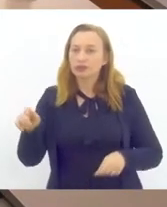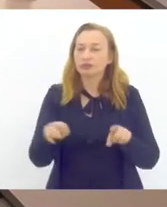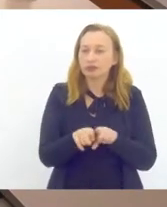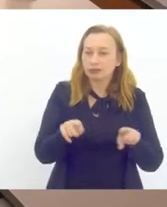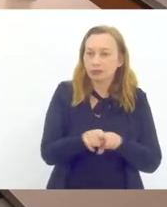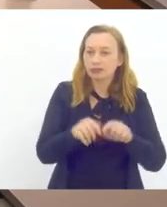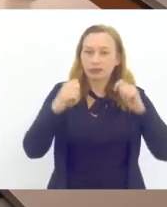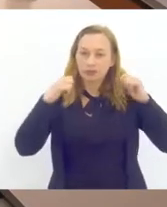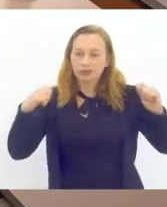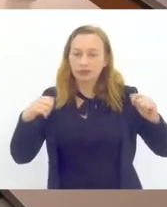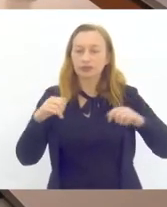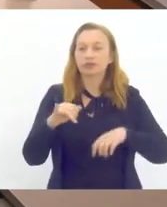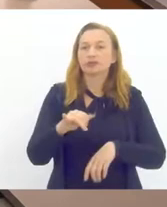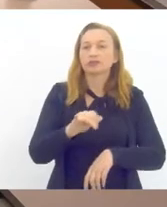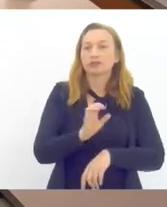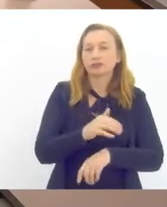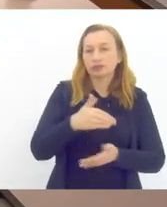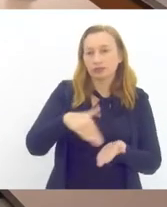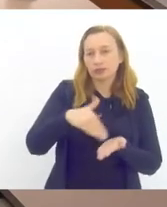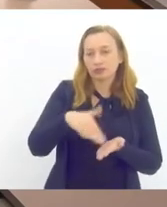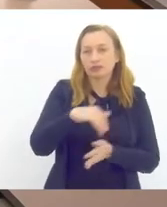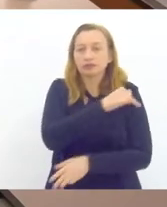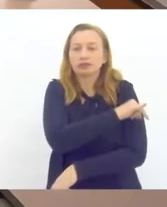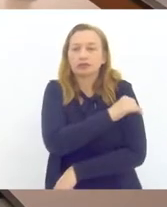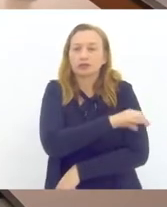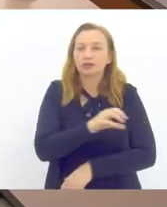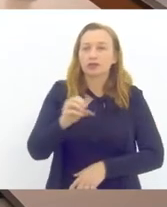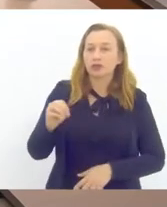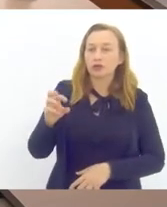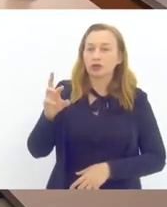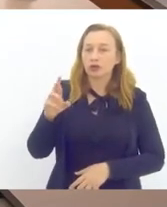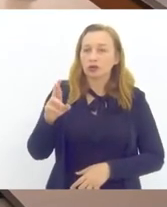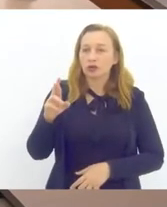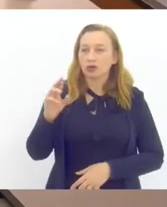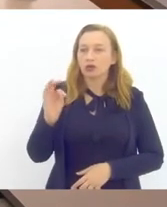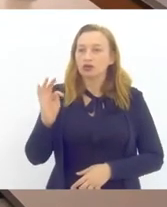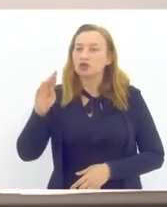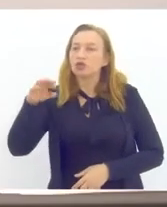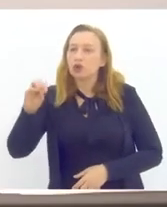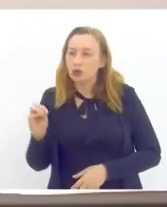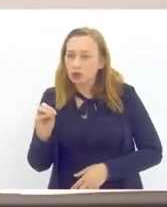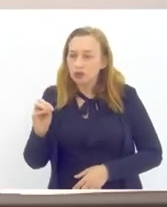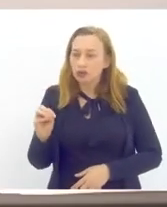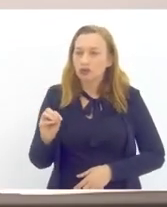Fazenda do Rio de Janeiro, o Osório de Souza.